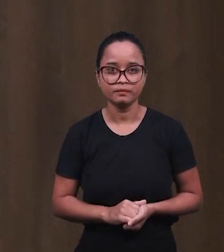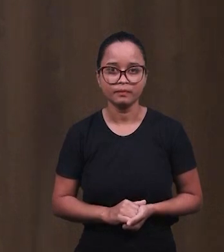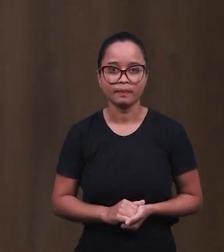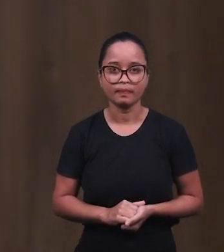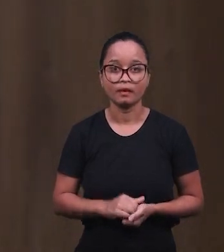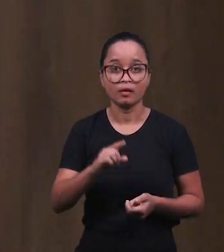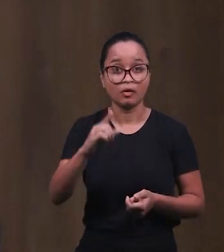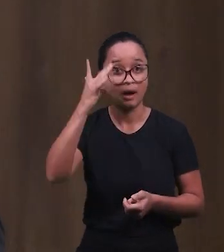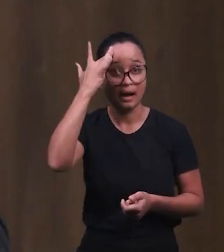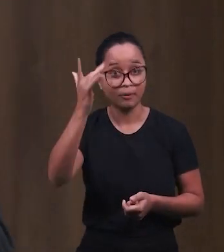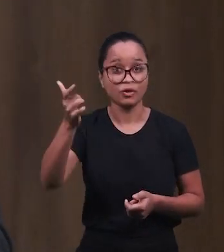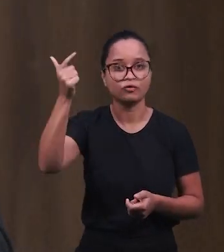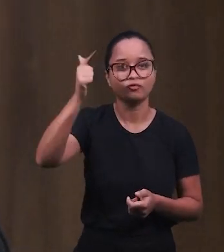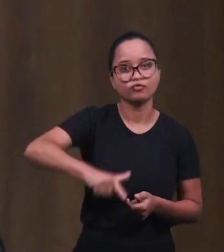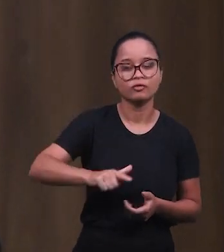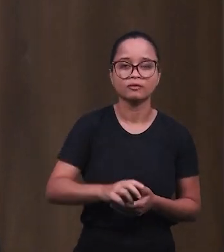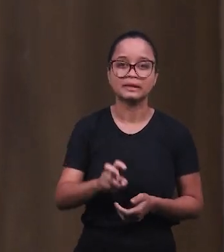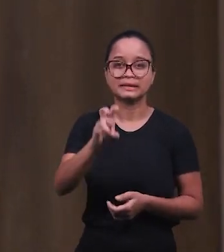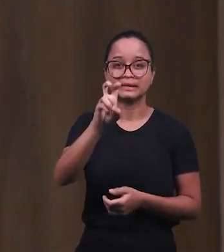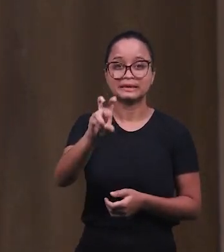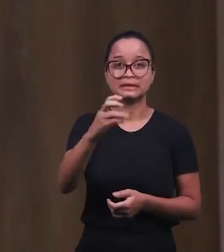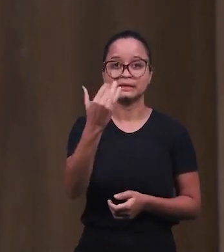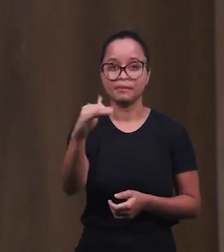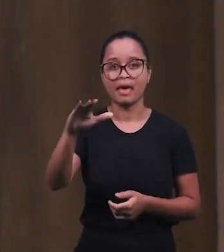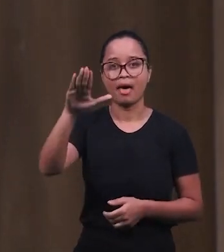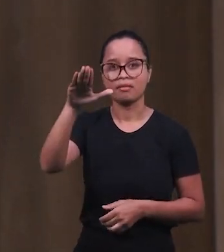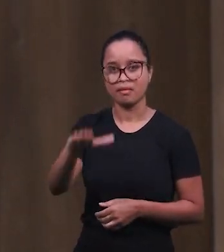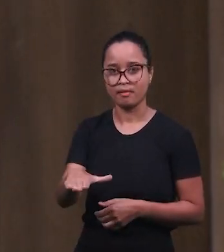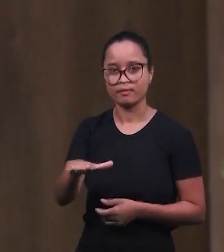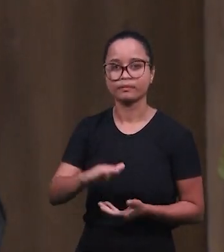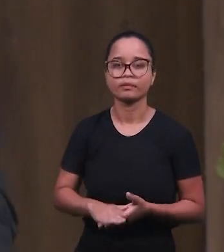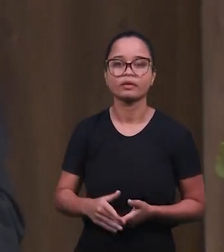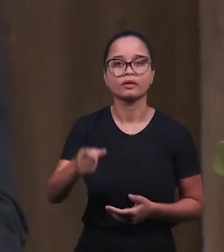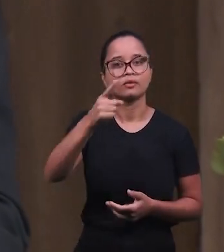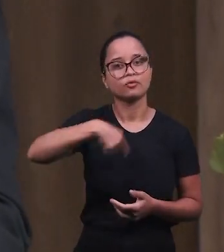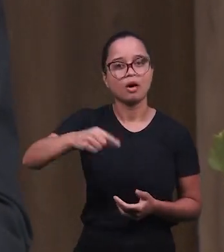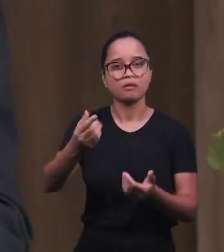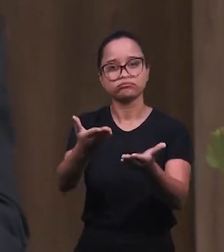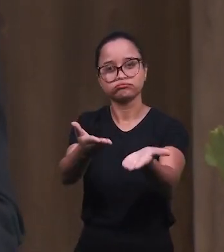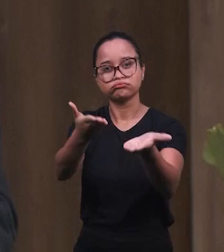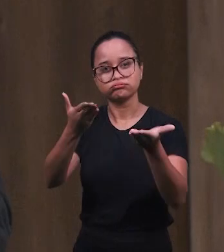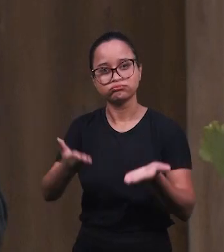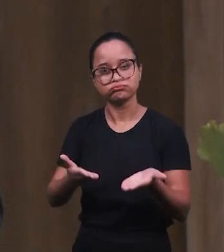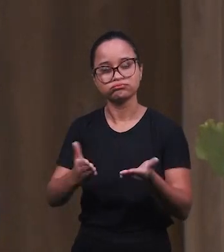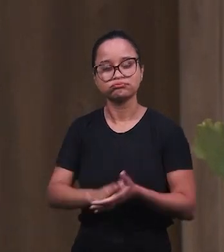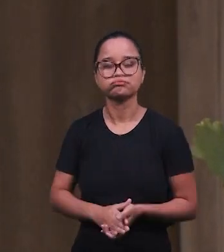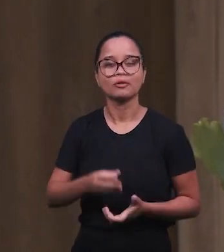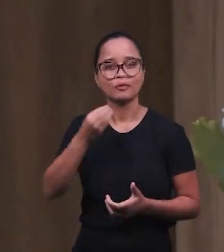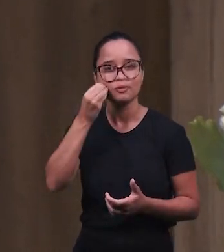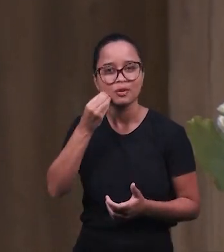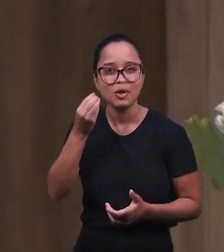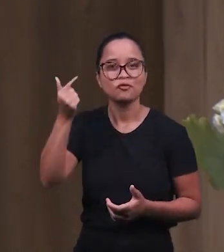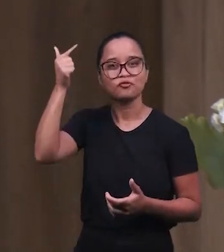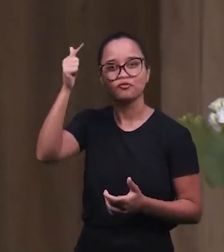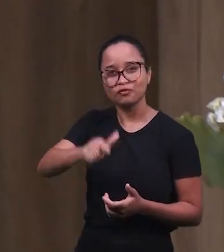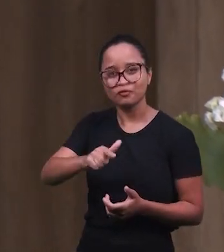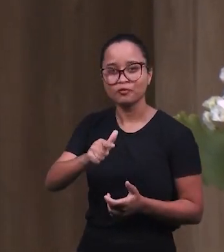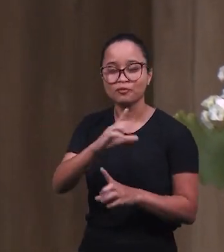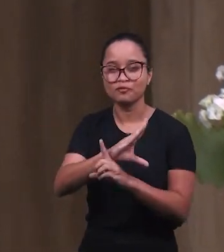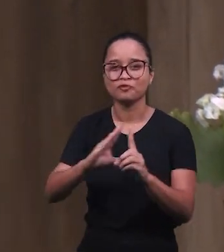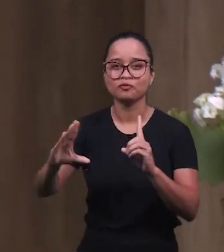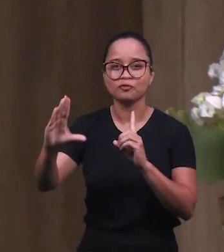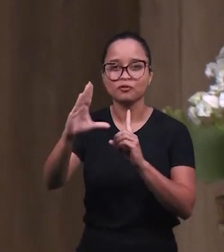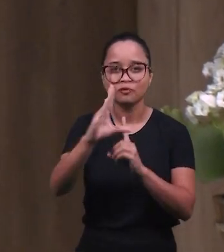Senhor. Olha só, amanhã estaremos de volta às 17h30 e nós te convidamos a viver mais uma